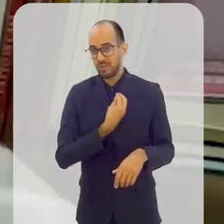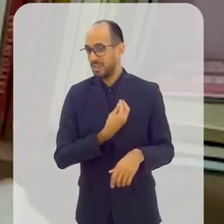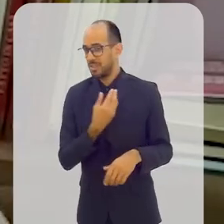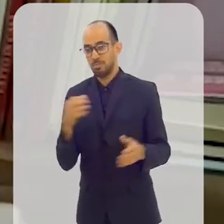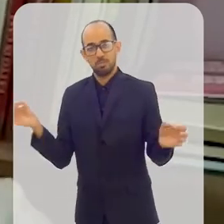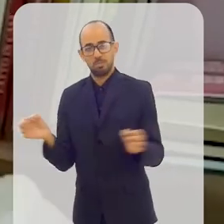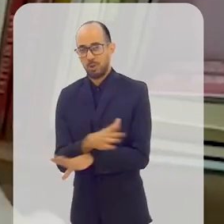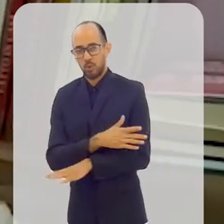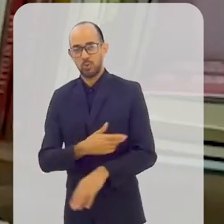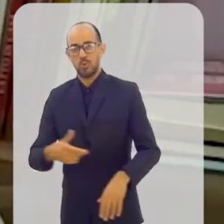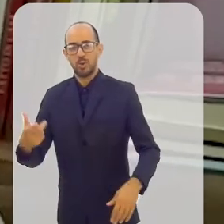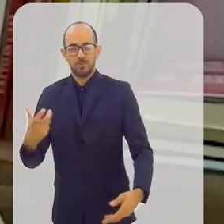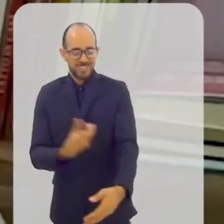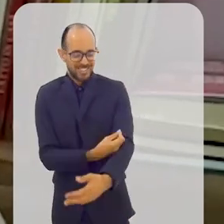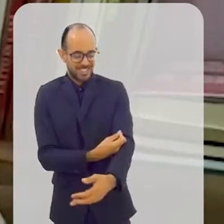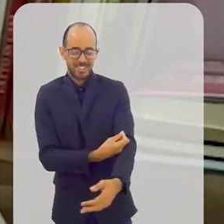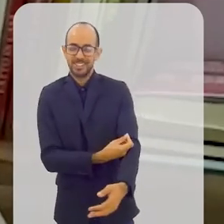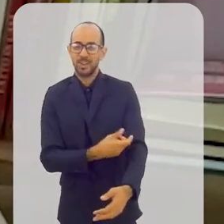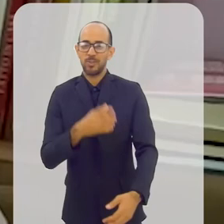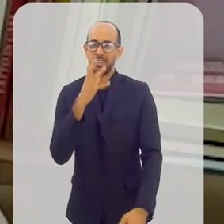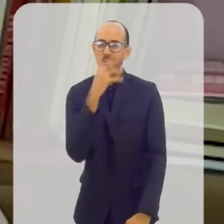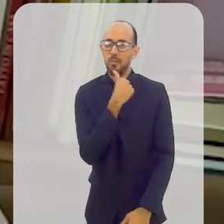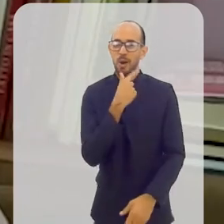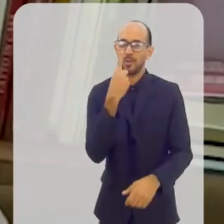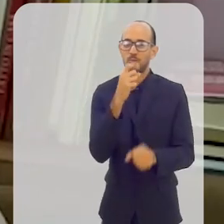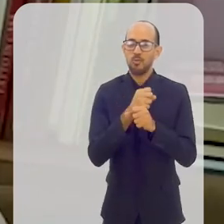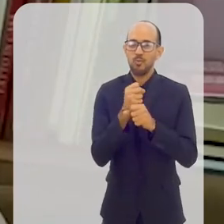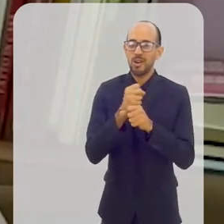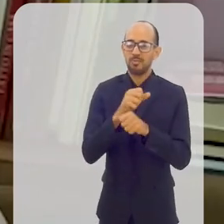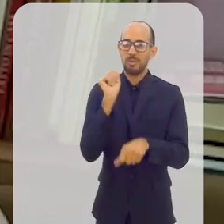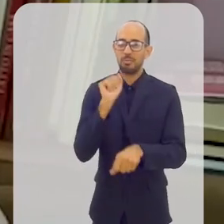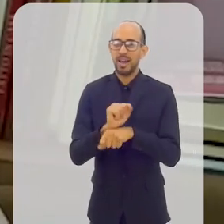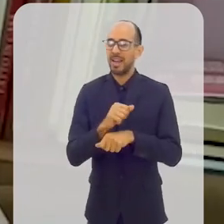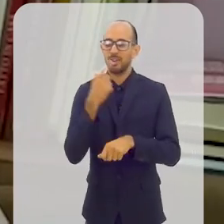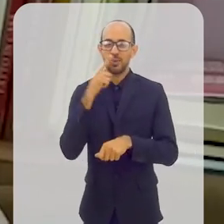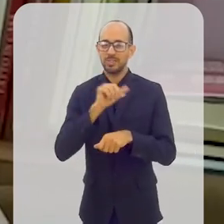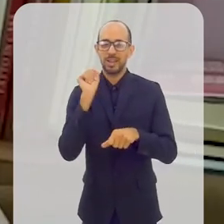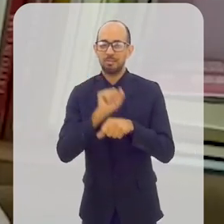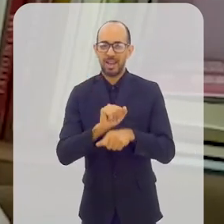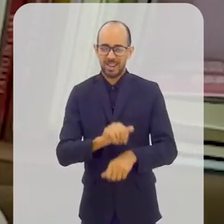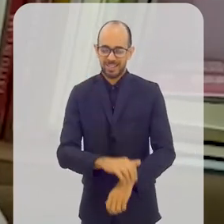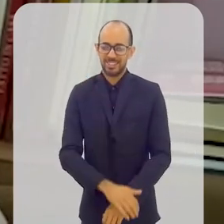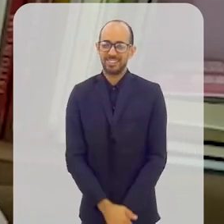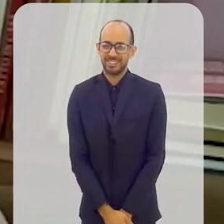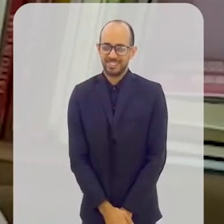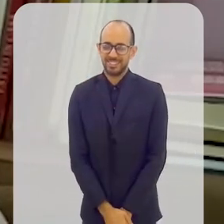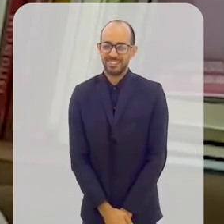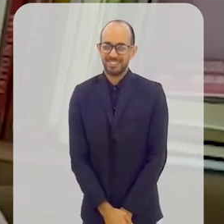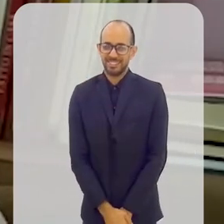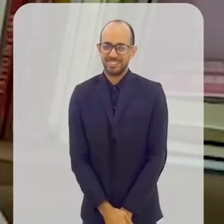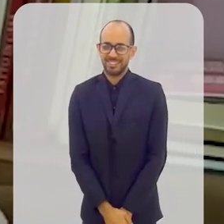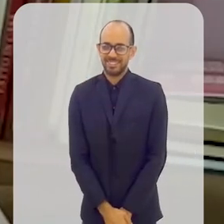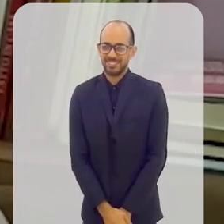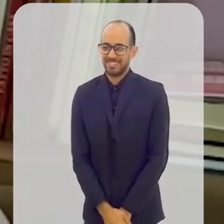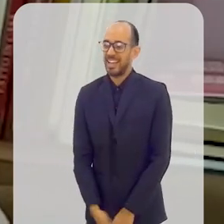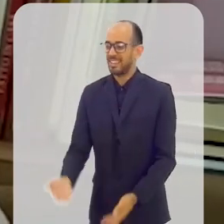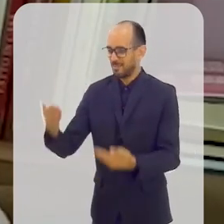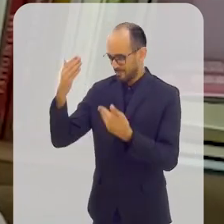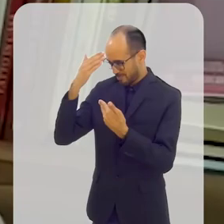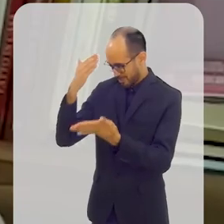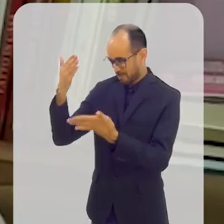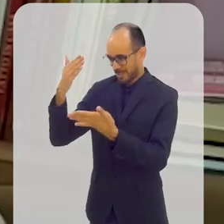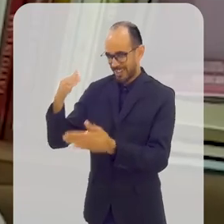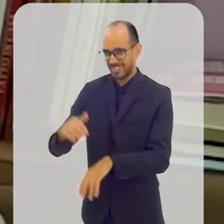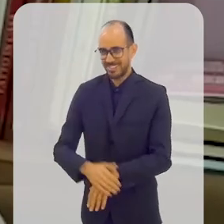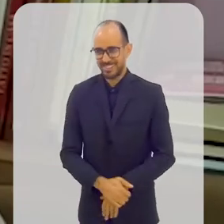pronto. Mais uma dose que demora mais um ano dele, que ele não consegue se livrar. Então, obrigado a